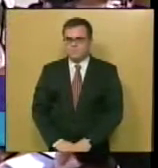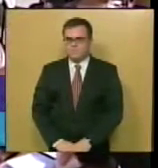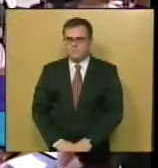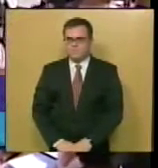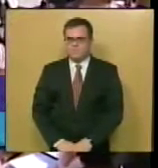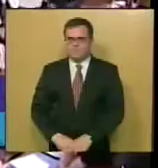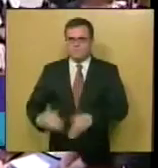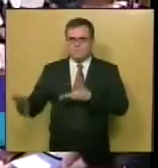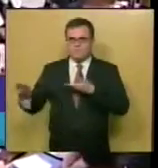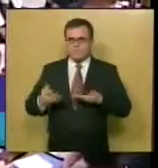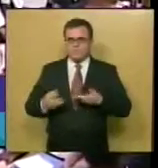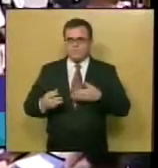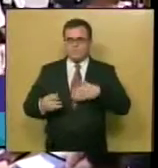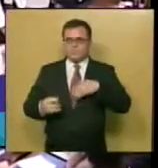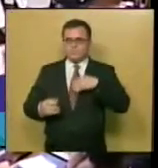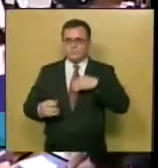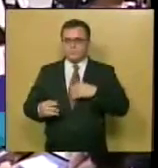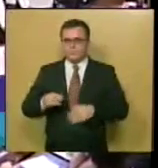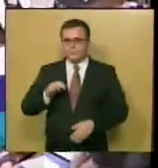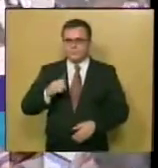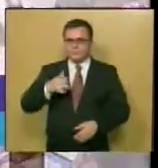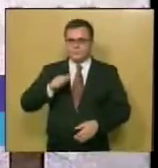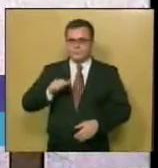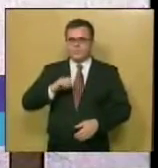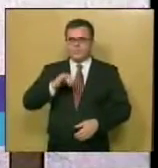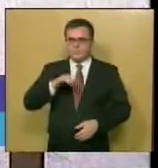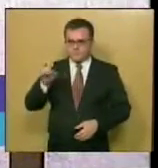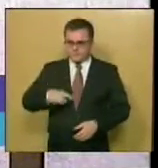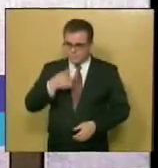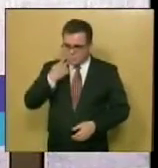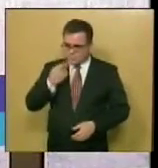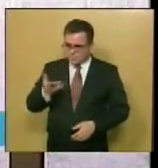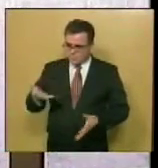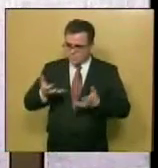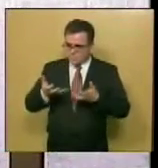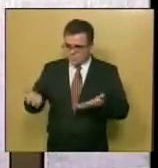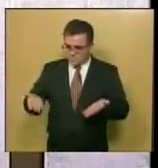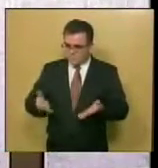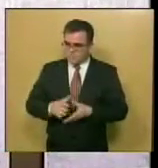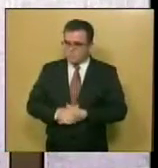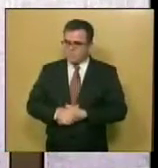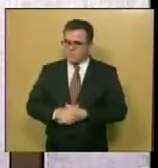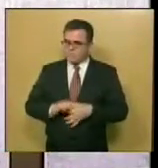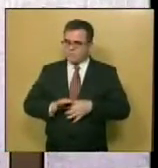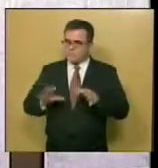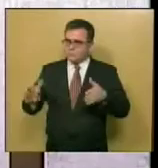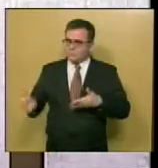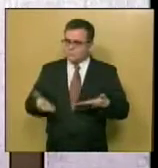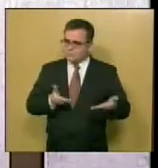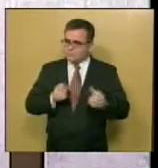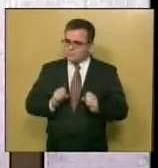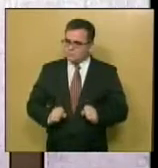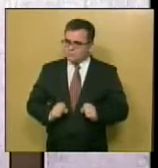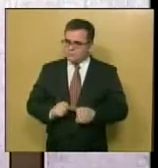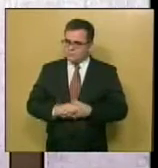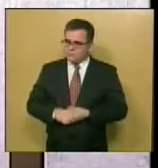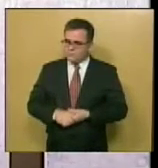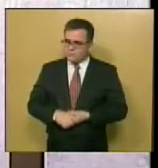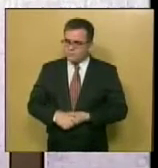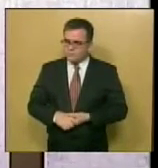palavra à senhora Maria José Mendonça Duarte, filha do homenageado, que quer dar uma palavrinha de agradecimento da Assembleia Legislativa. Sinta-se à vontade. Pode ficar à vontade.